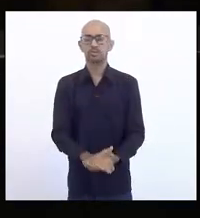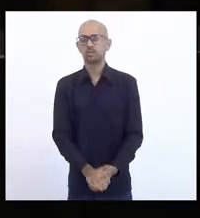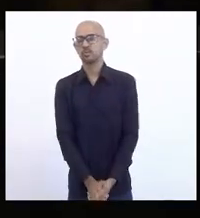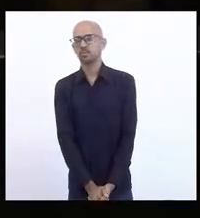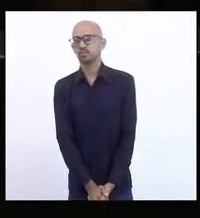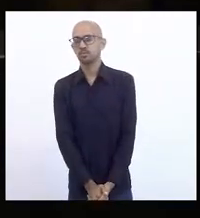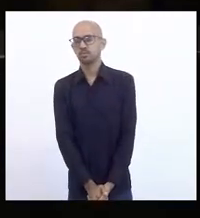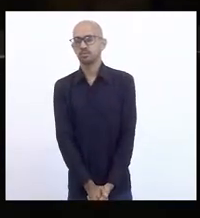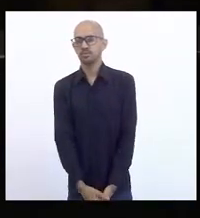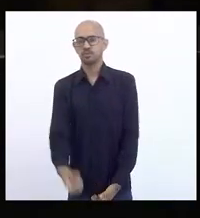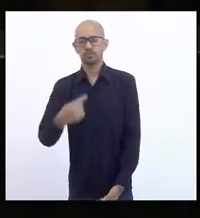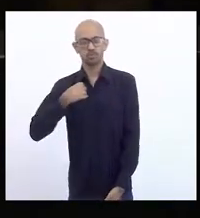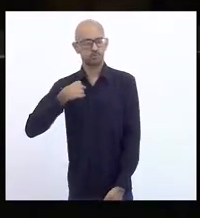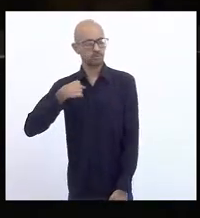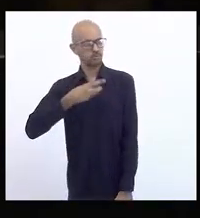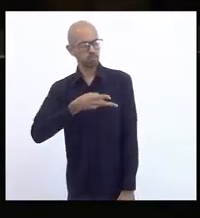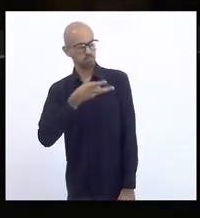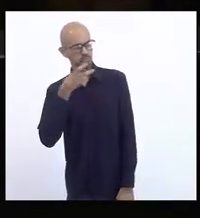Ouvi